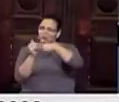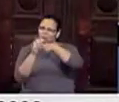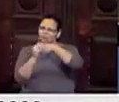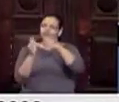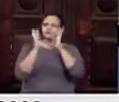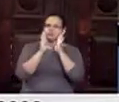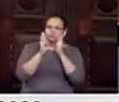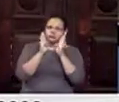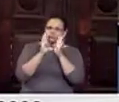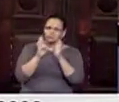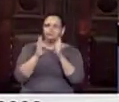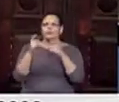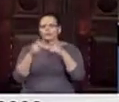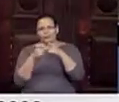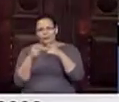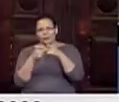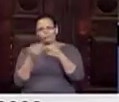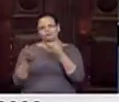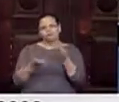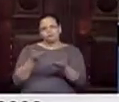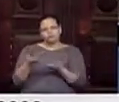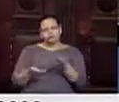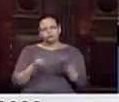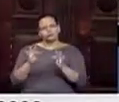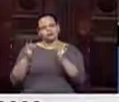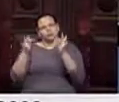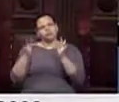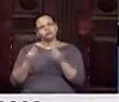com médicos com técnicos